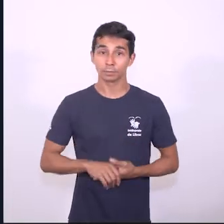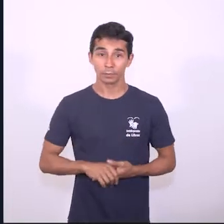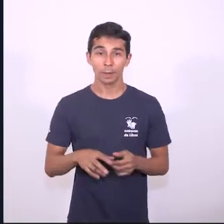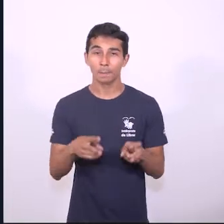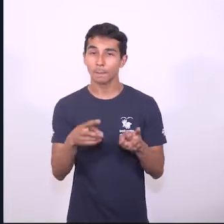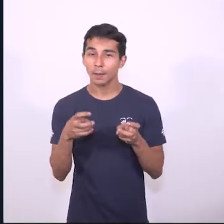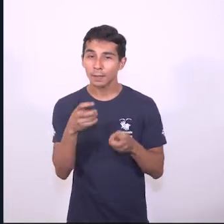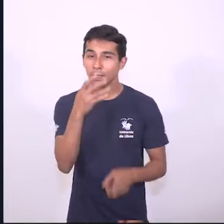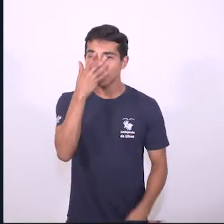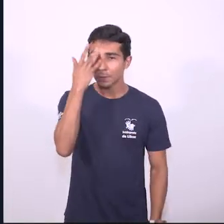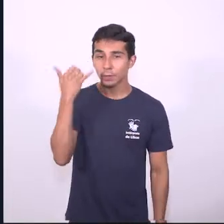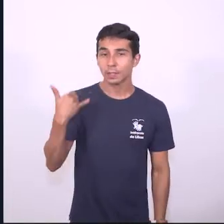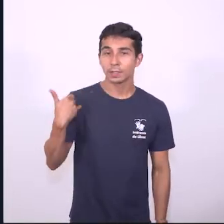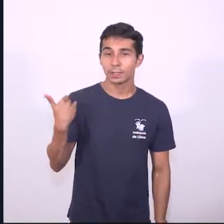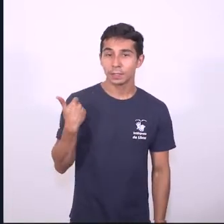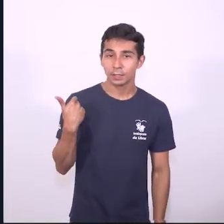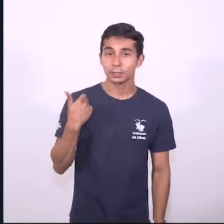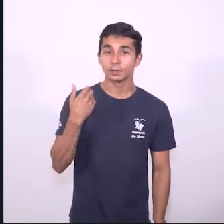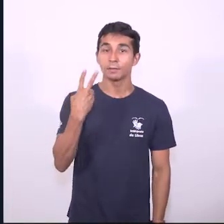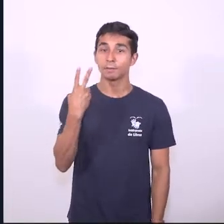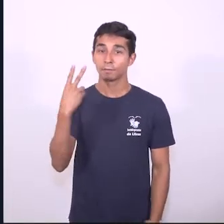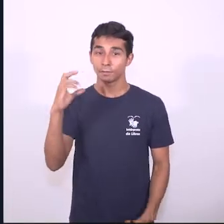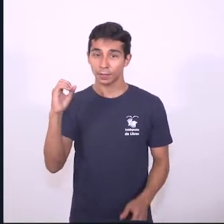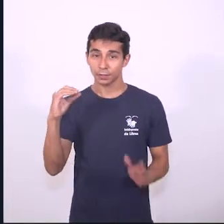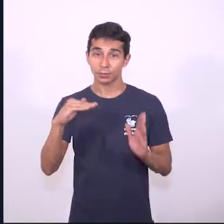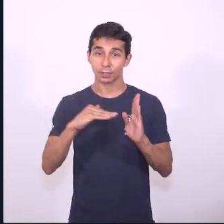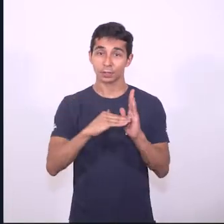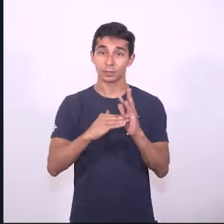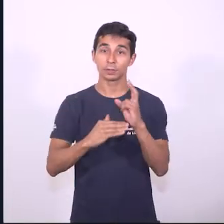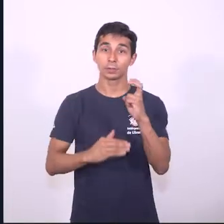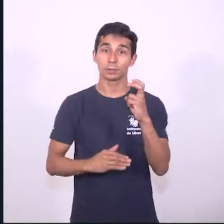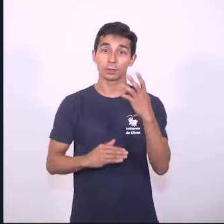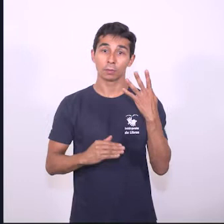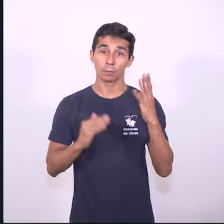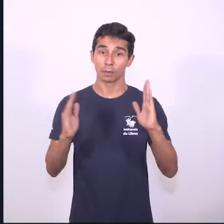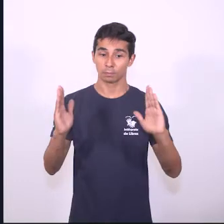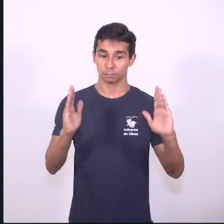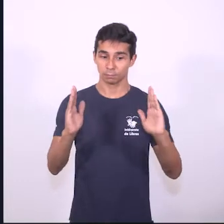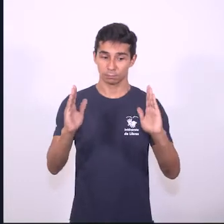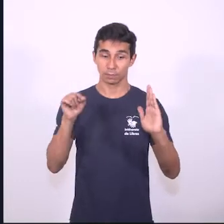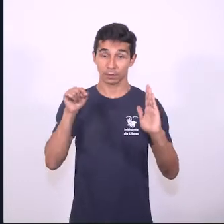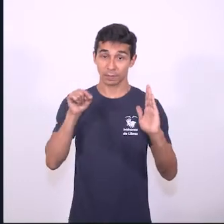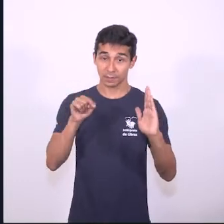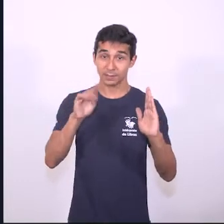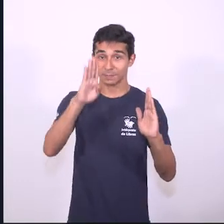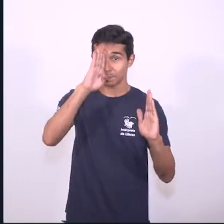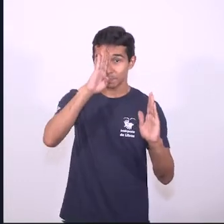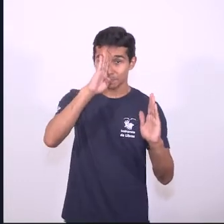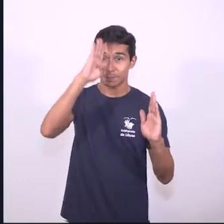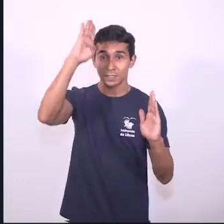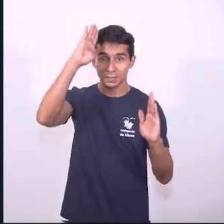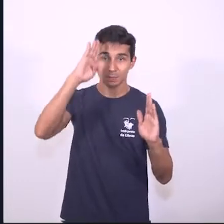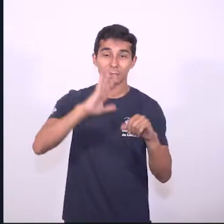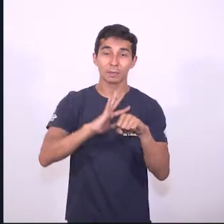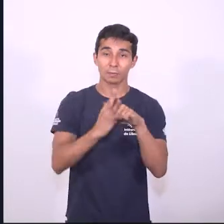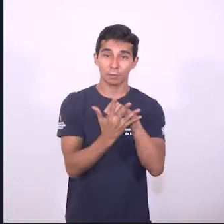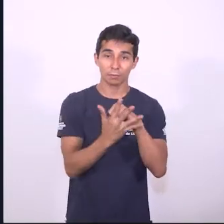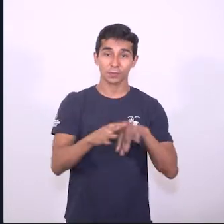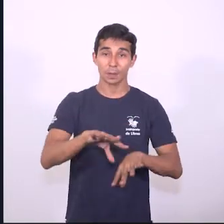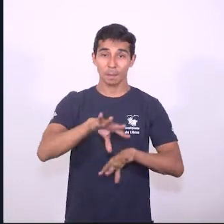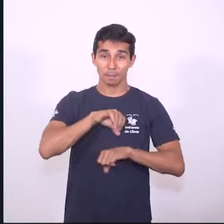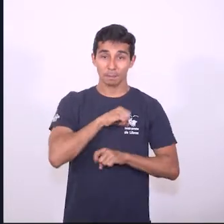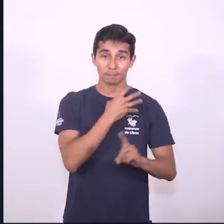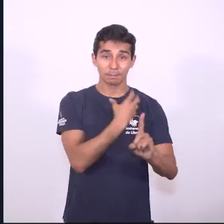de 20 a 54 anos é onde hoje se concentram o maior número de casos confirmados